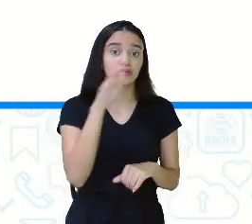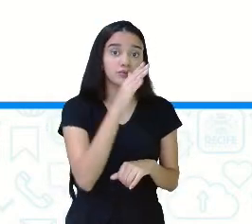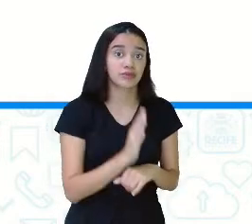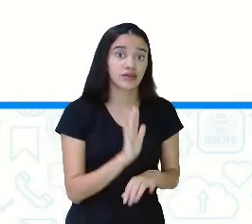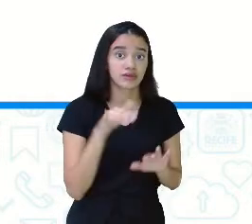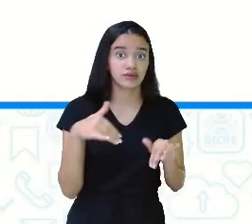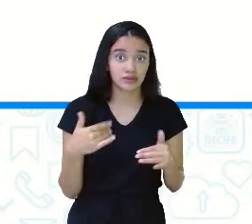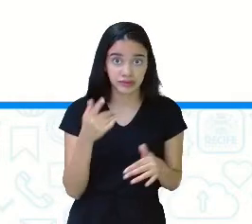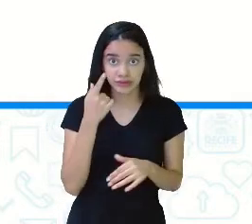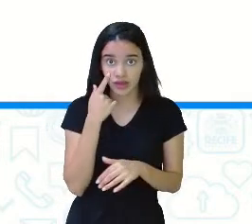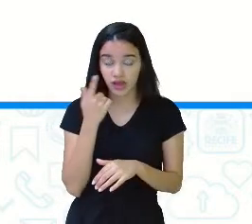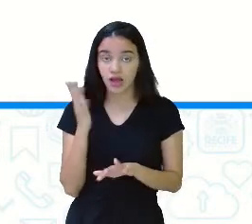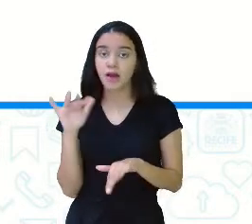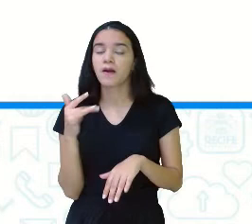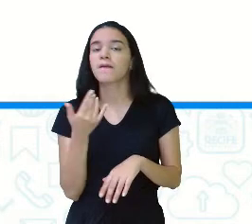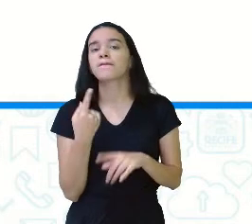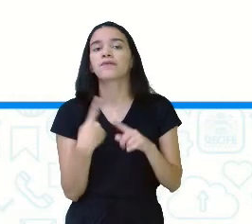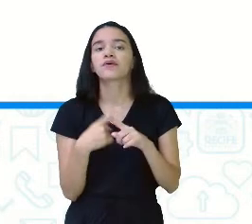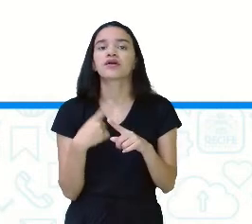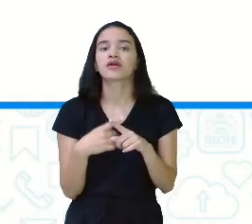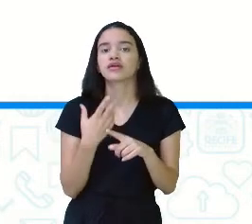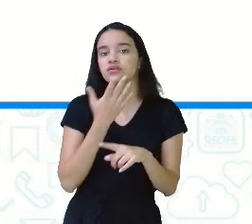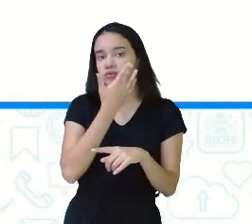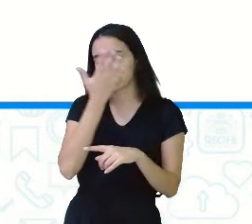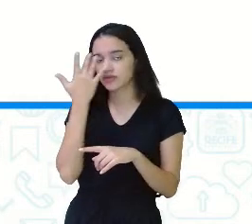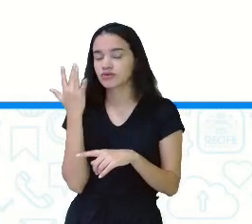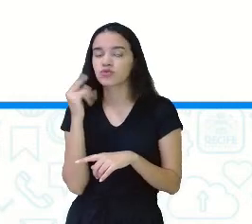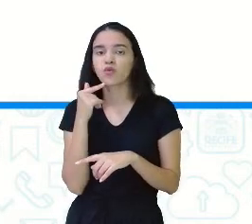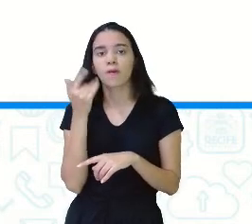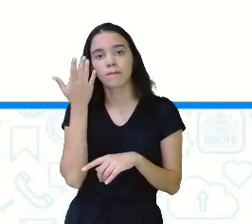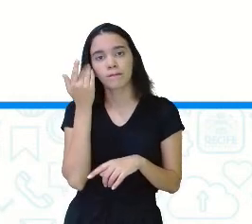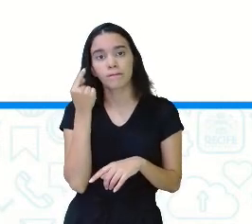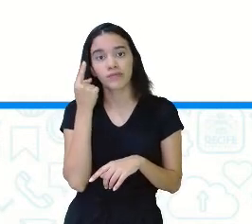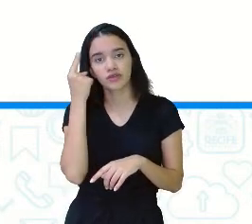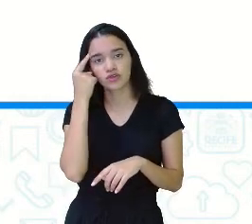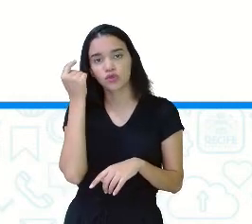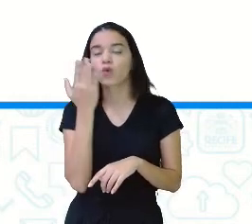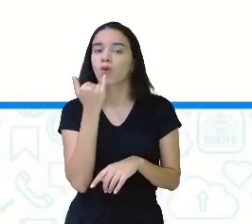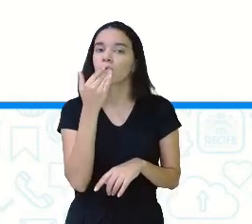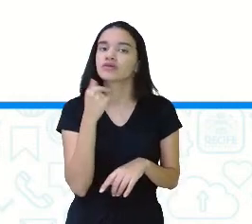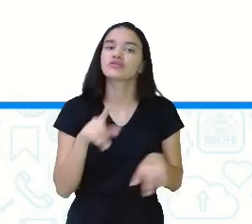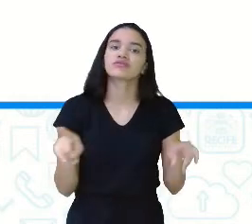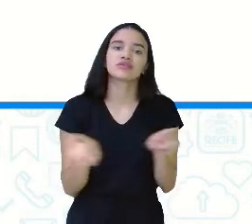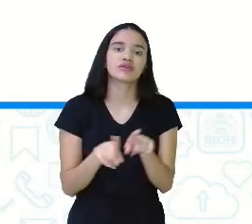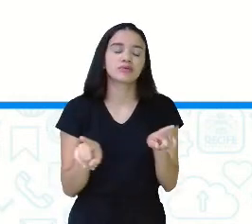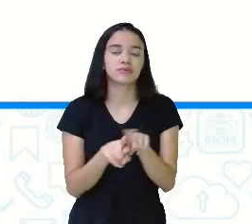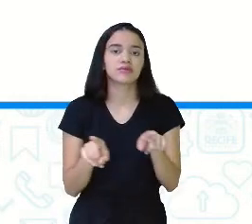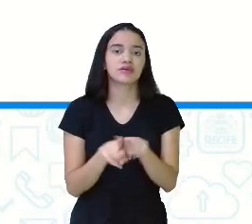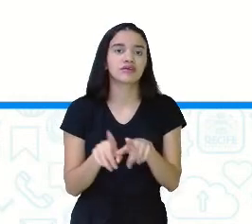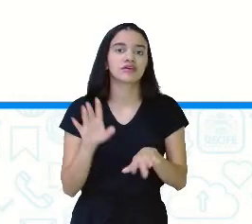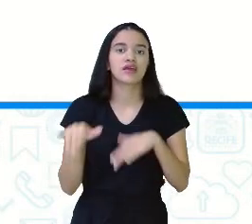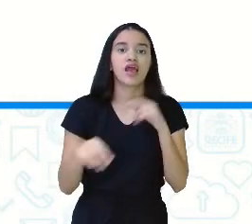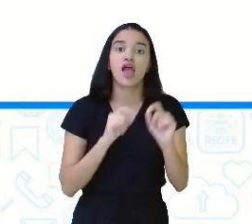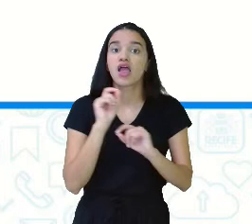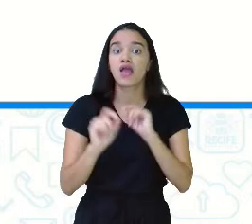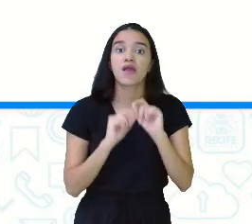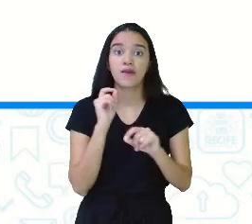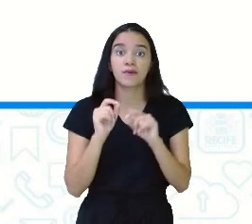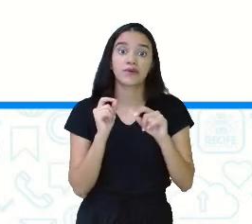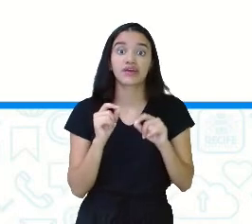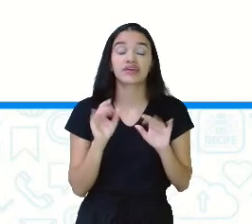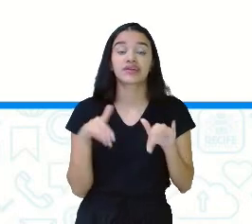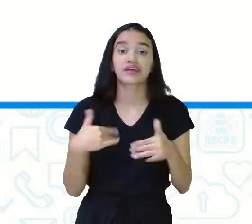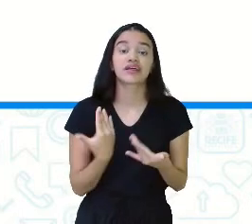o escargot, porque as pessoas achavam que ele também era comestível? Então, o escargot é um prato tradicional da